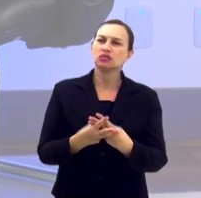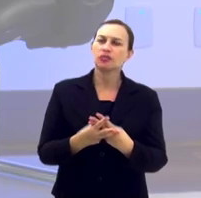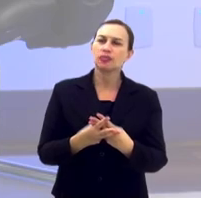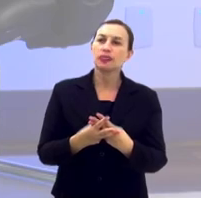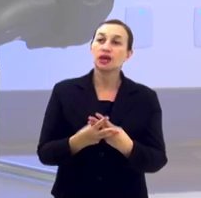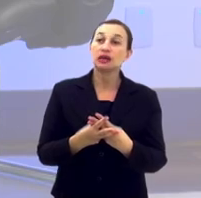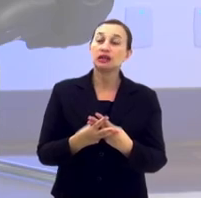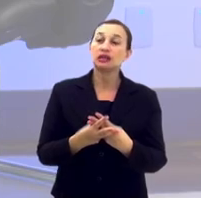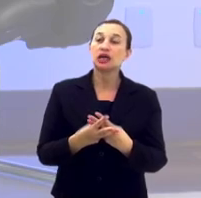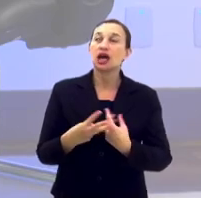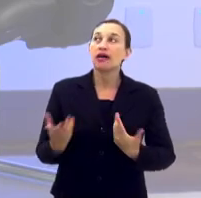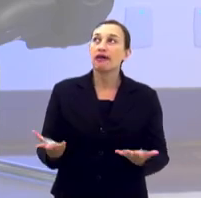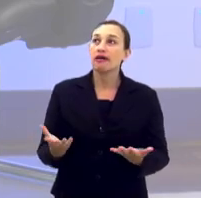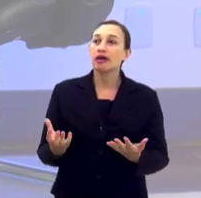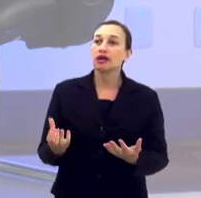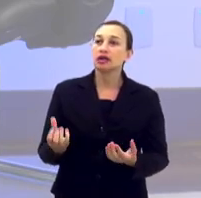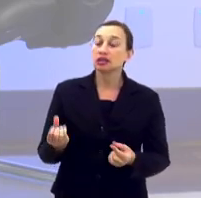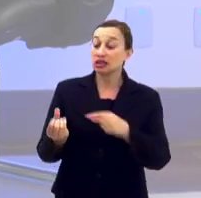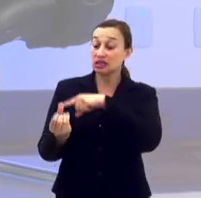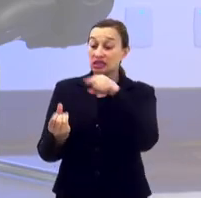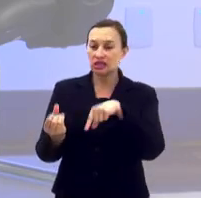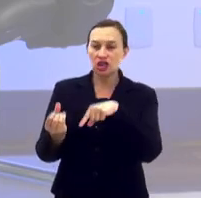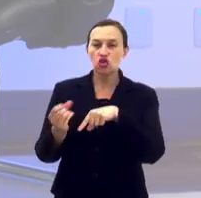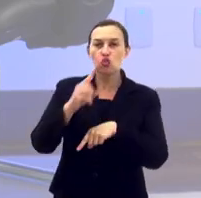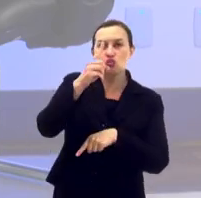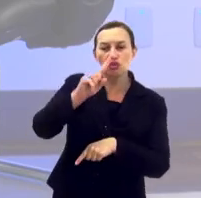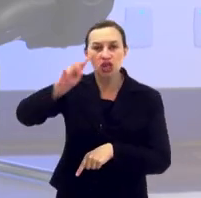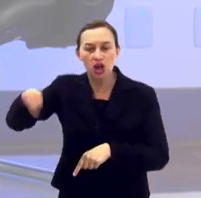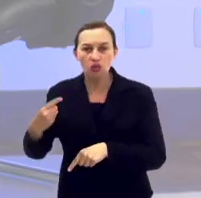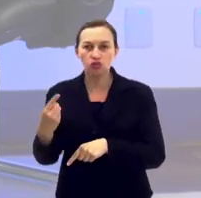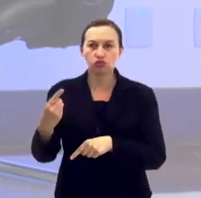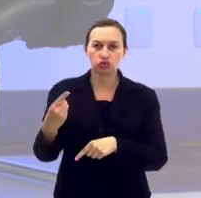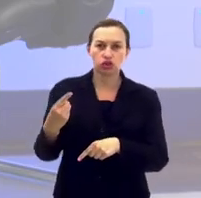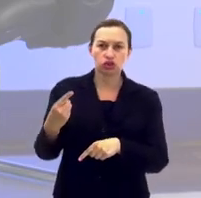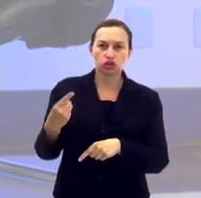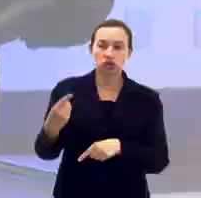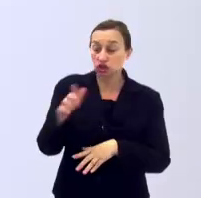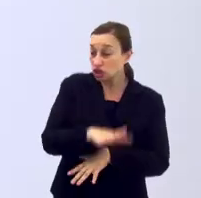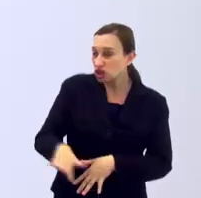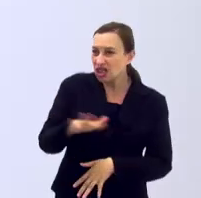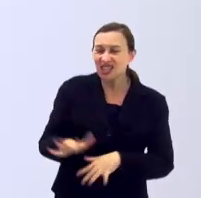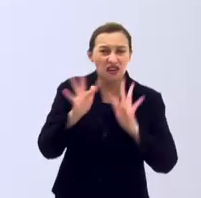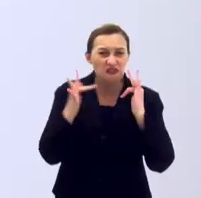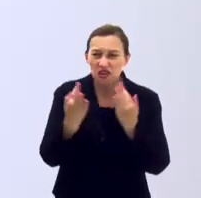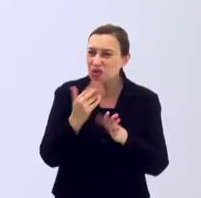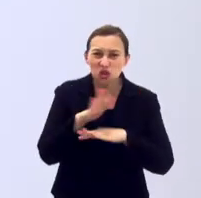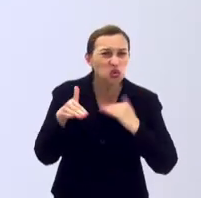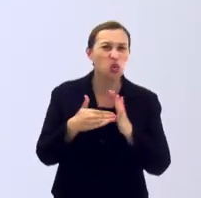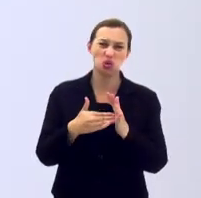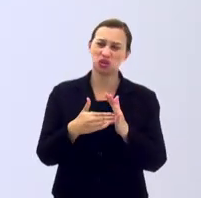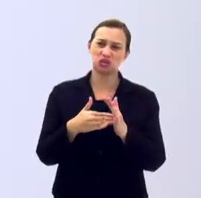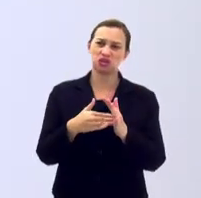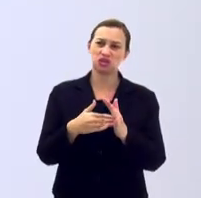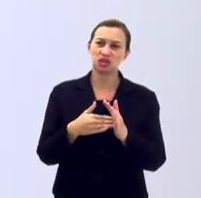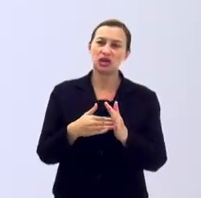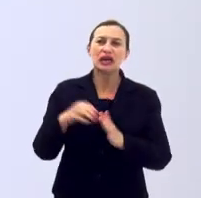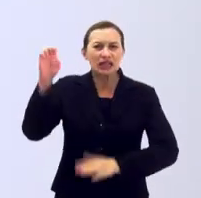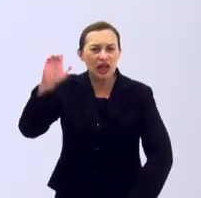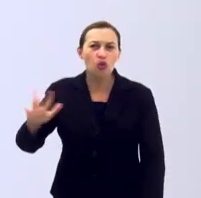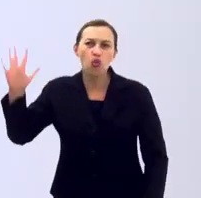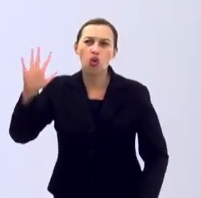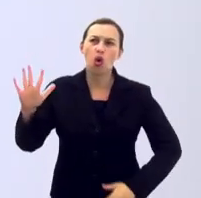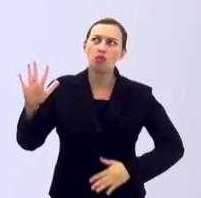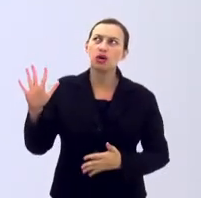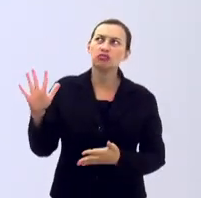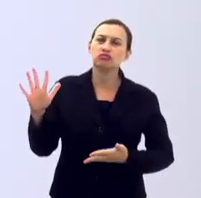judeus. Dentre esses 6 milhões de judeus eram cerca de 1 milhão de crianças. Famílias inteiras, inteiras,